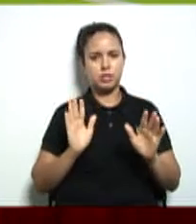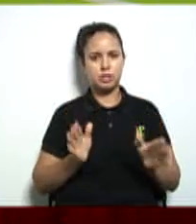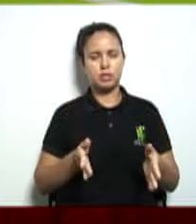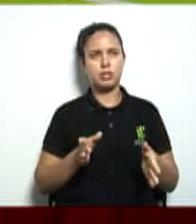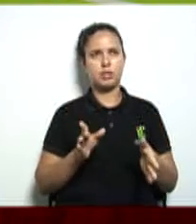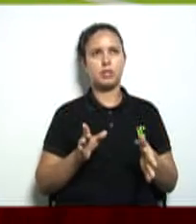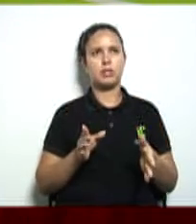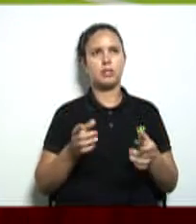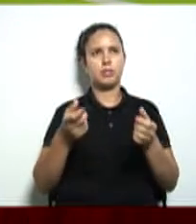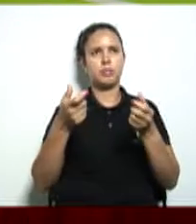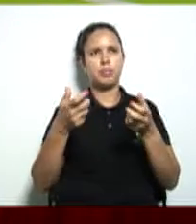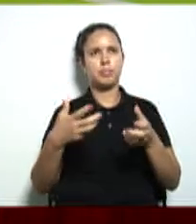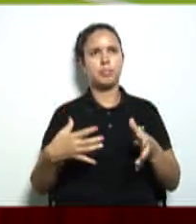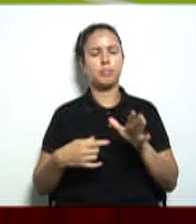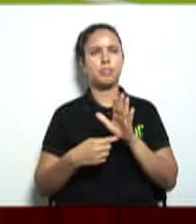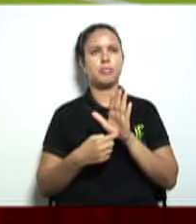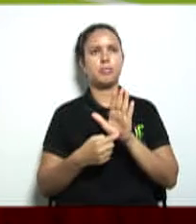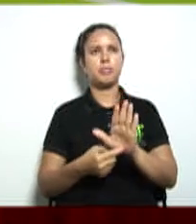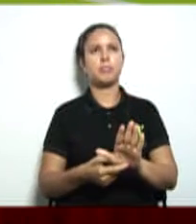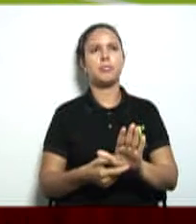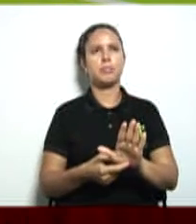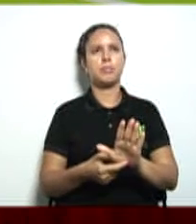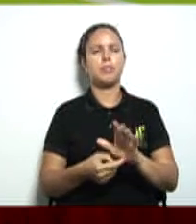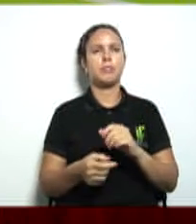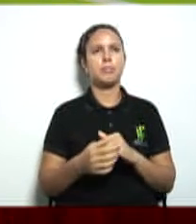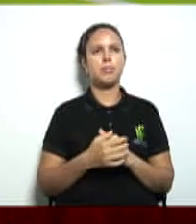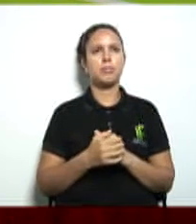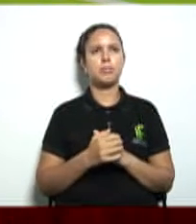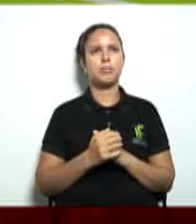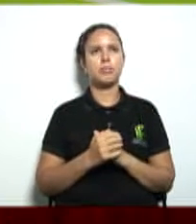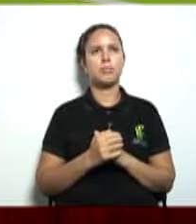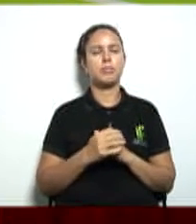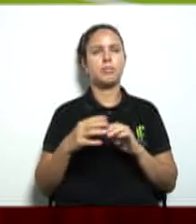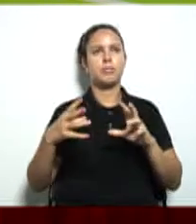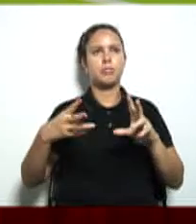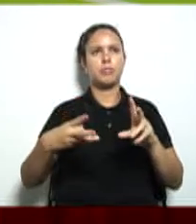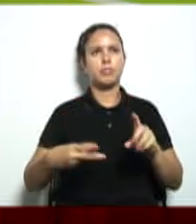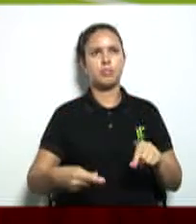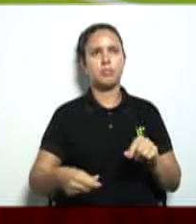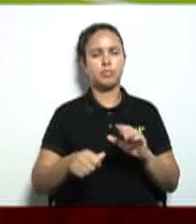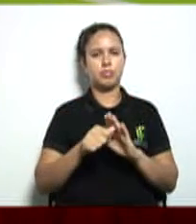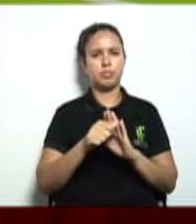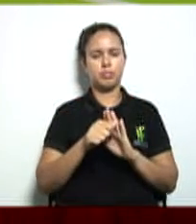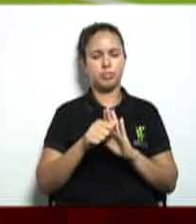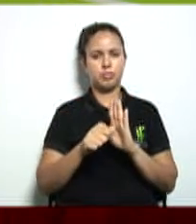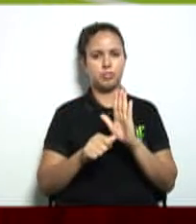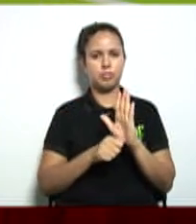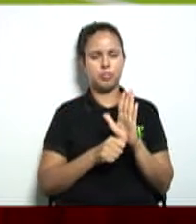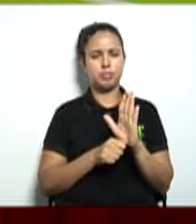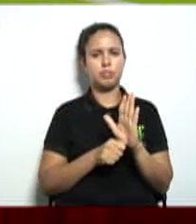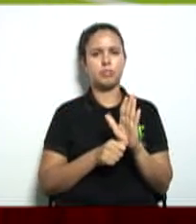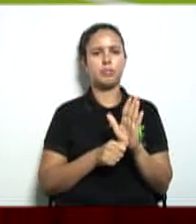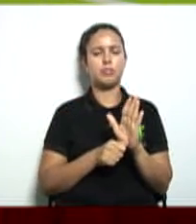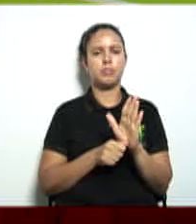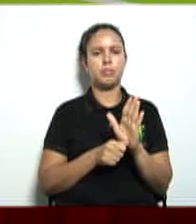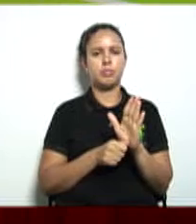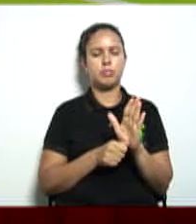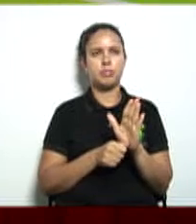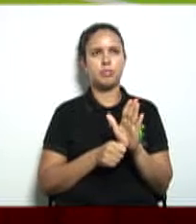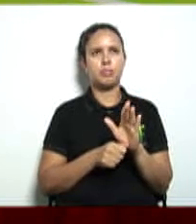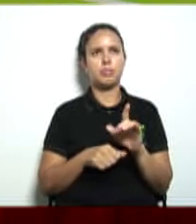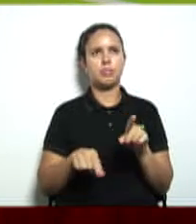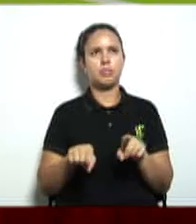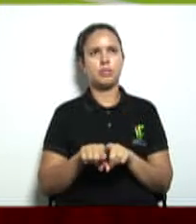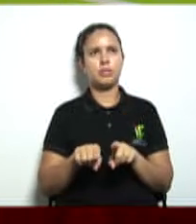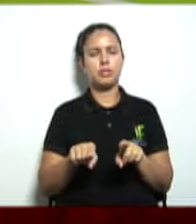já foi exposto nessa aula, né, todo o artigo, né, o artigo 5º, e